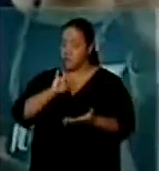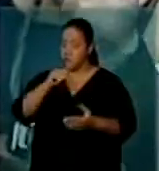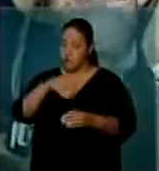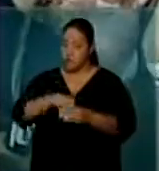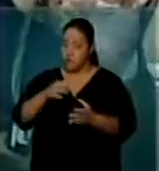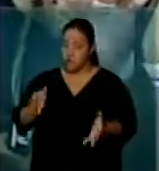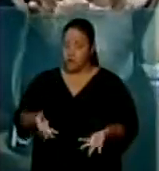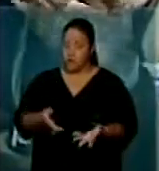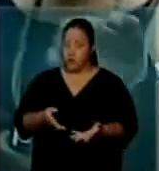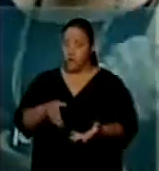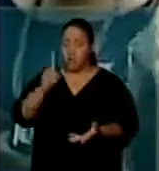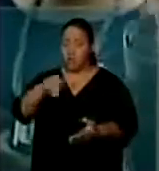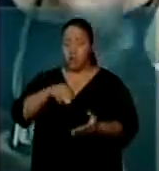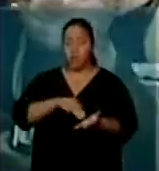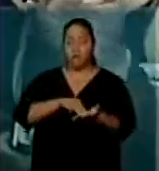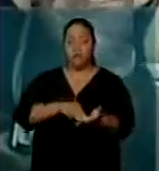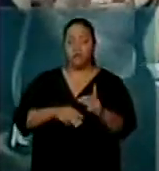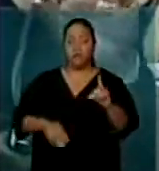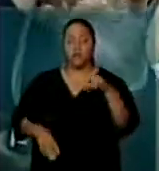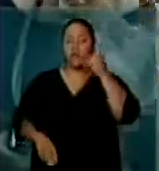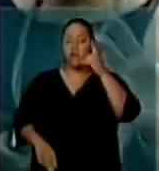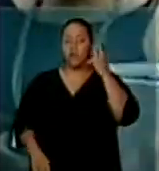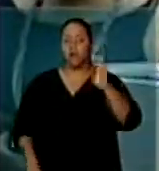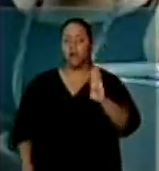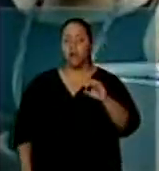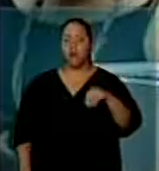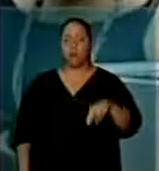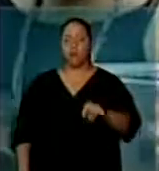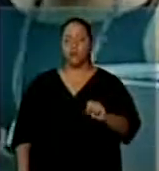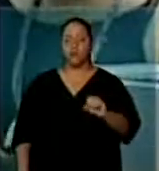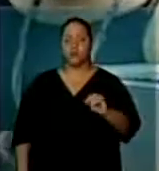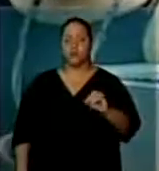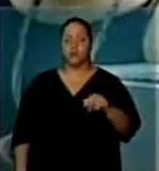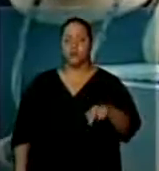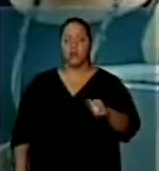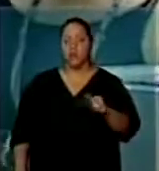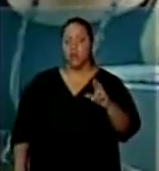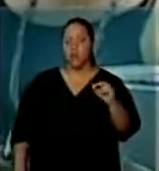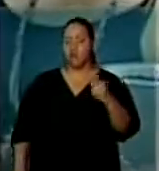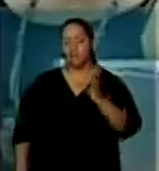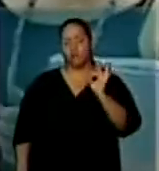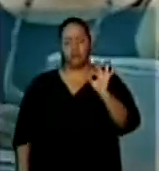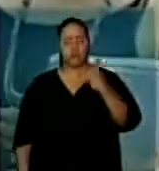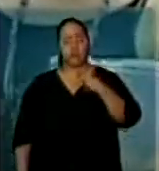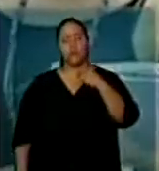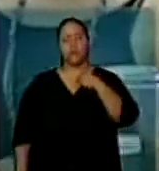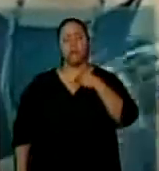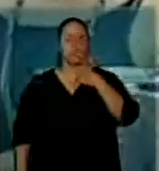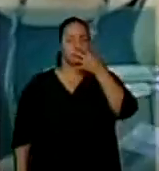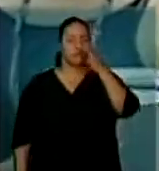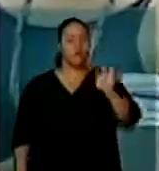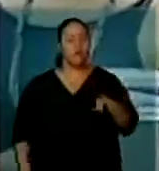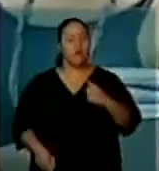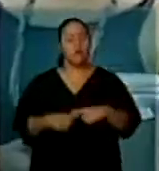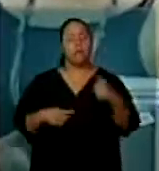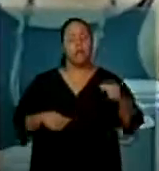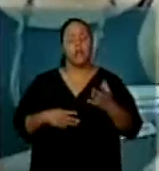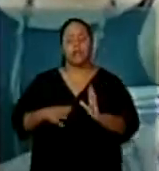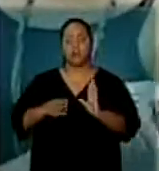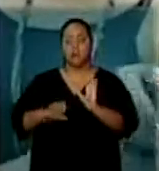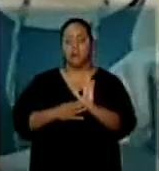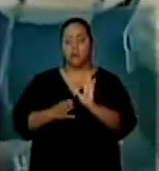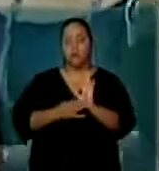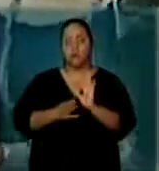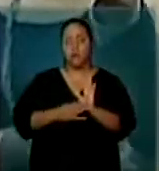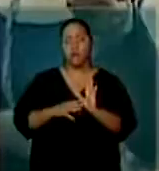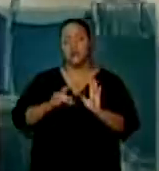a moção do deputado Bolsonaro. Nós não devemos julgar, evidentemente, uma proposta aprovada por esse Congresso,